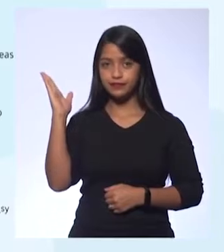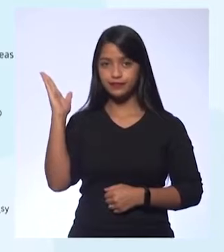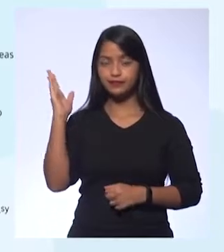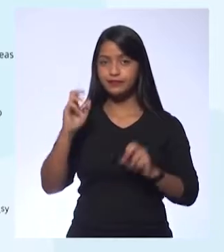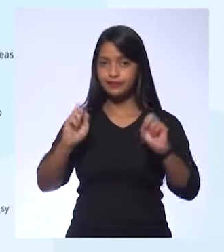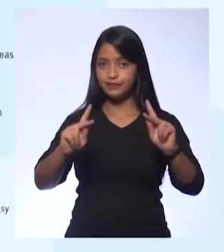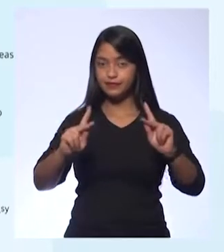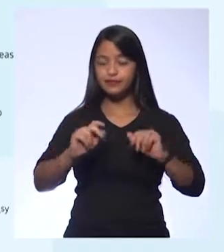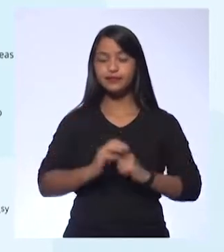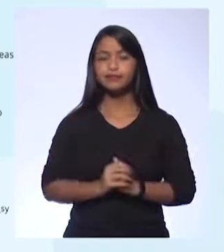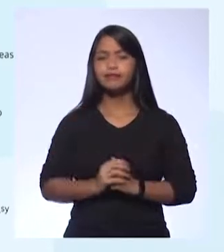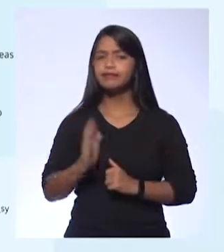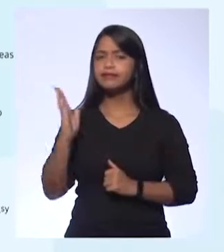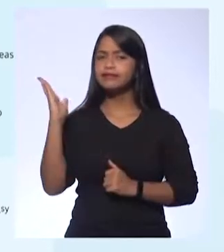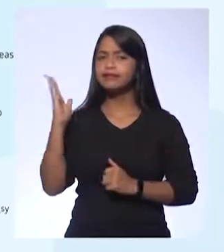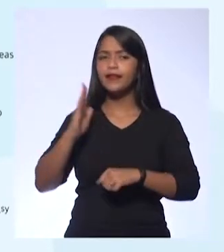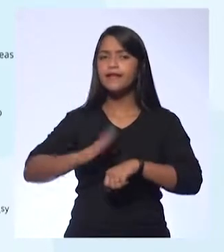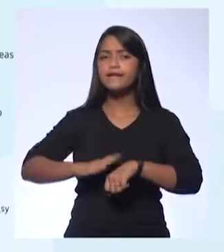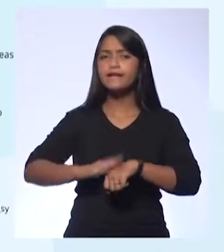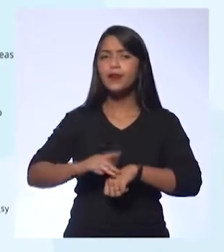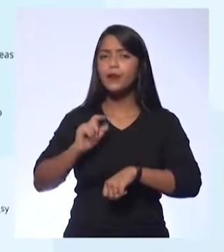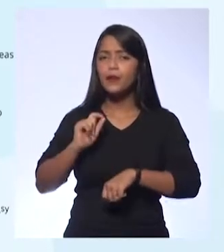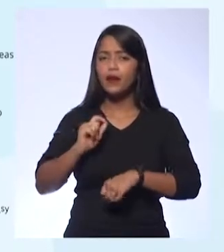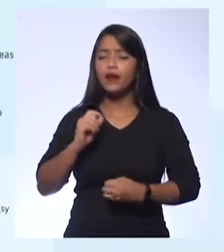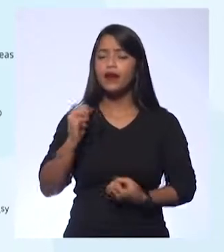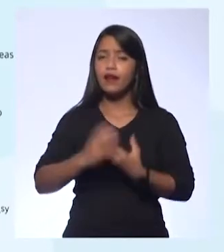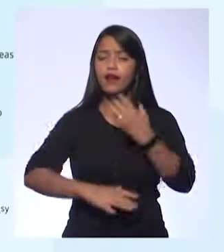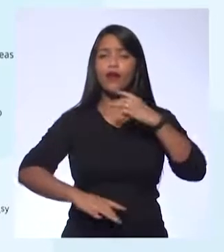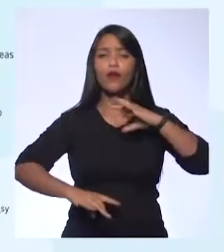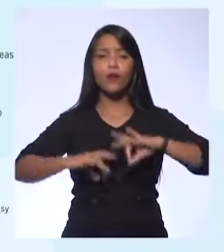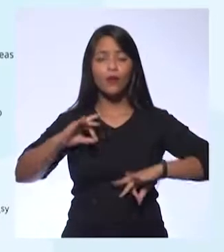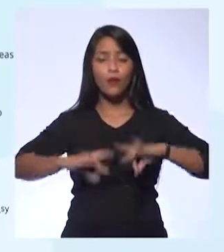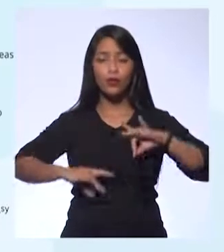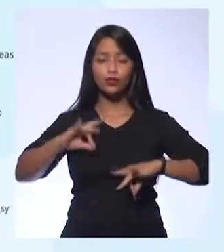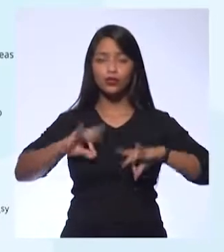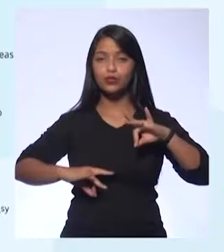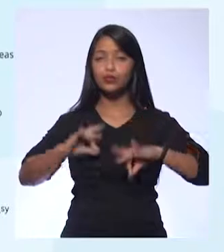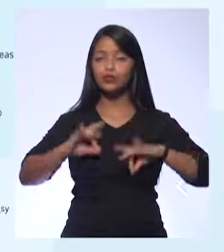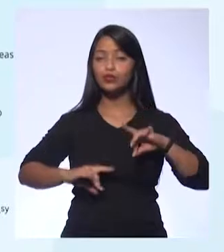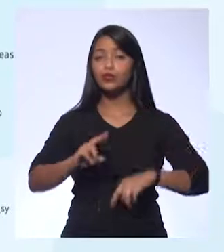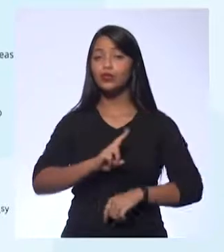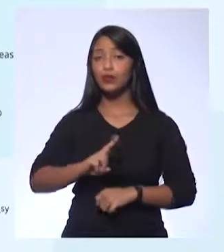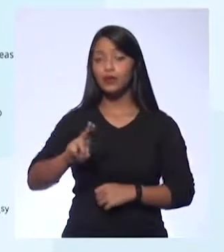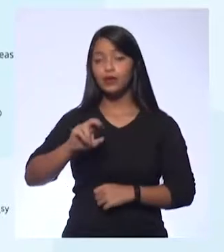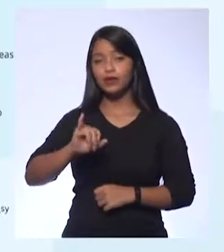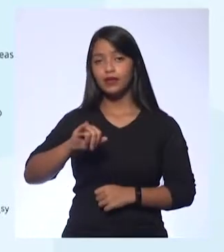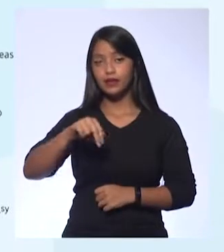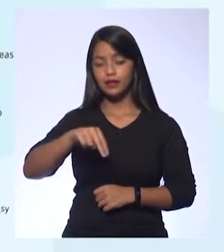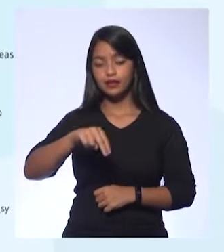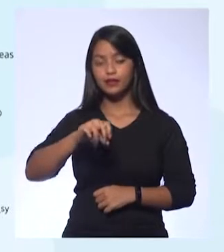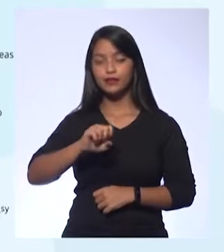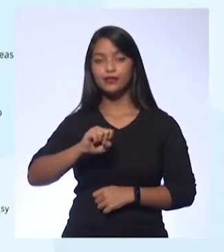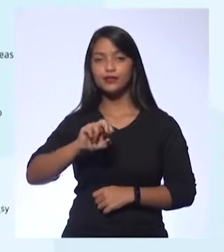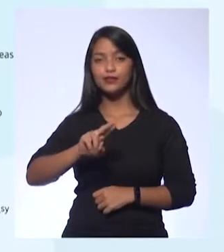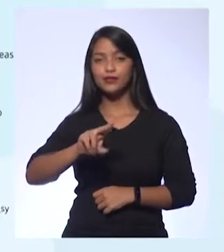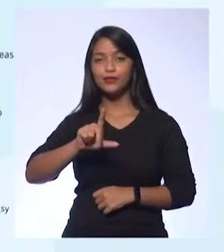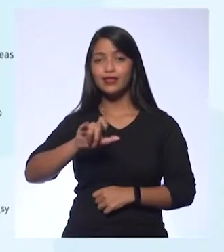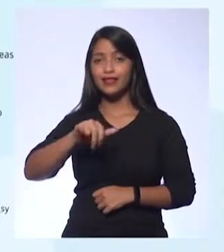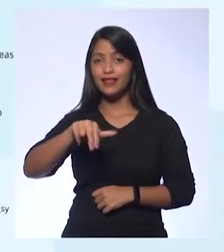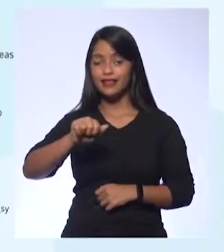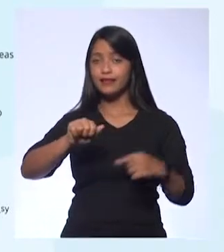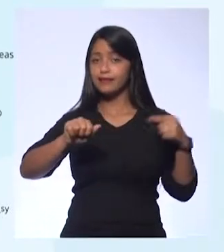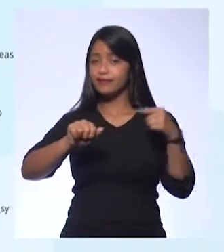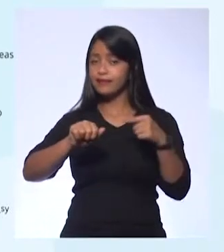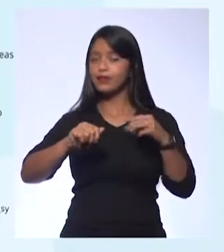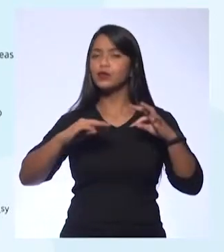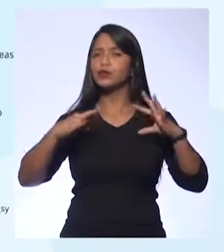E o que esse pâncreas faz? Ele libera um hormônio chamado insulina. Essa insulina, todo